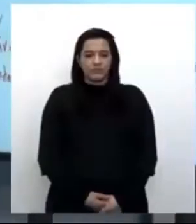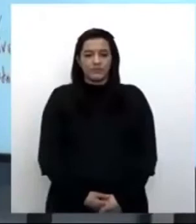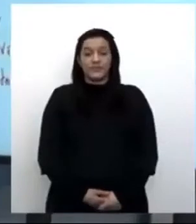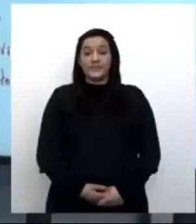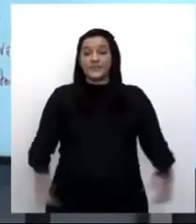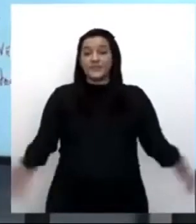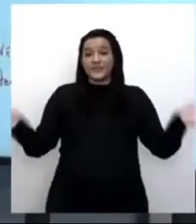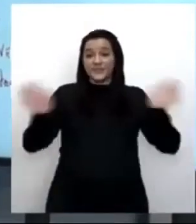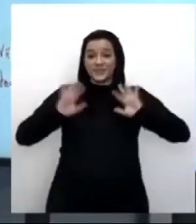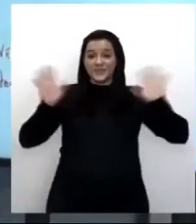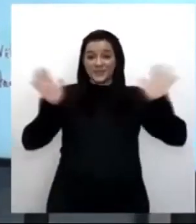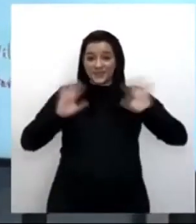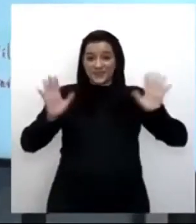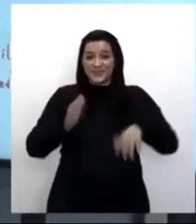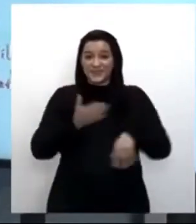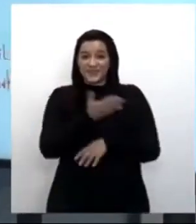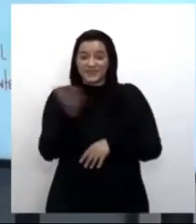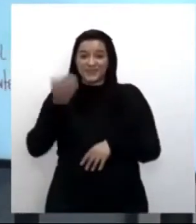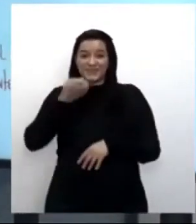Fala, meus